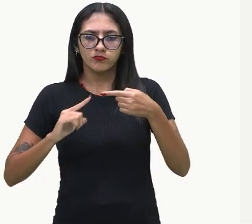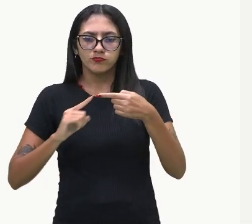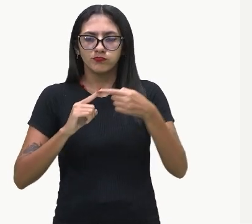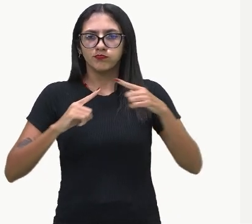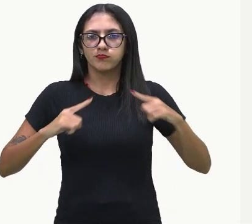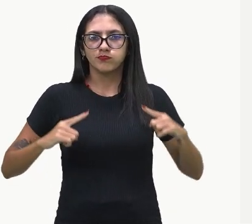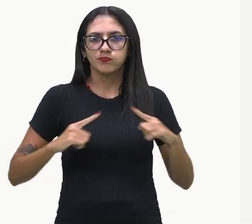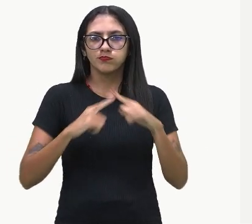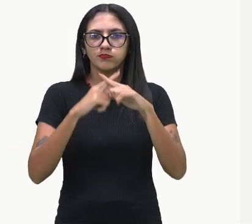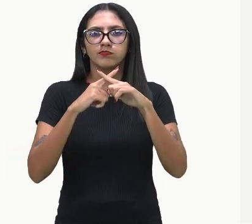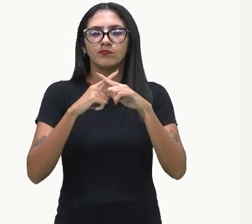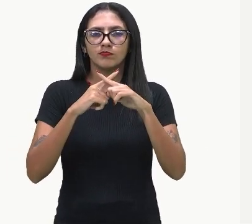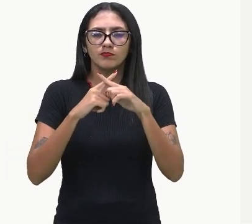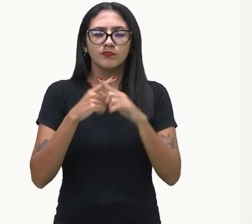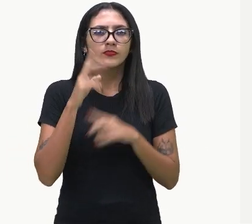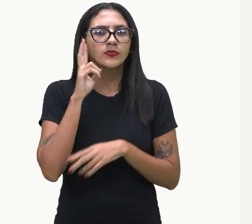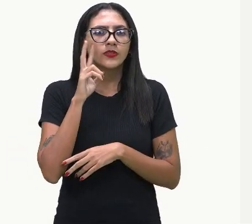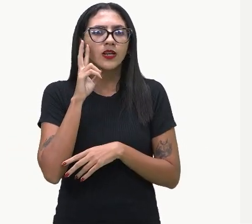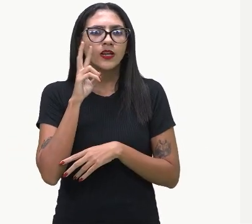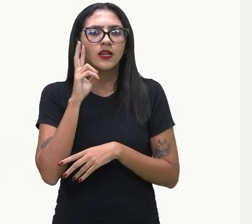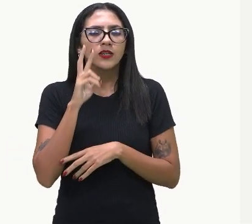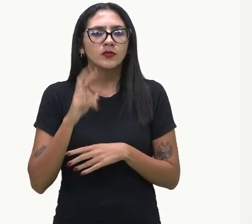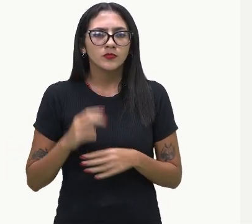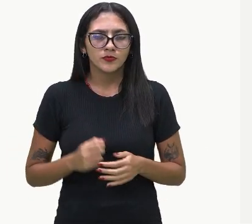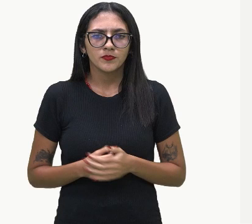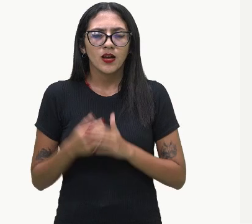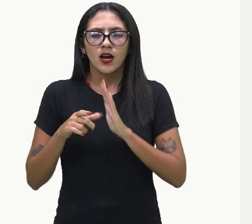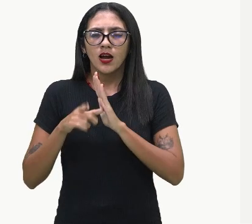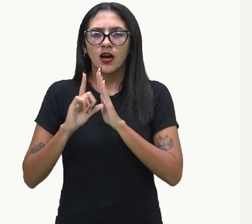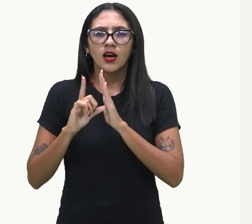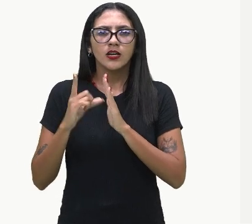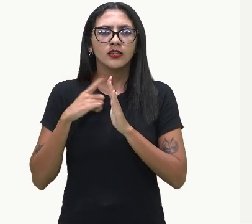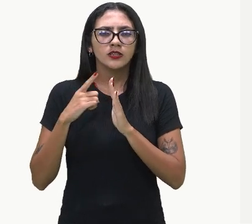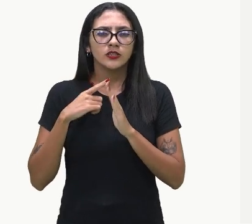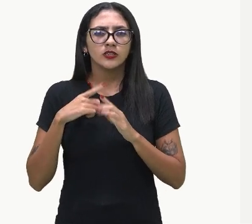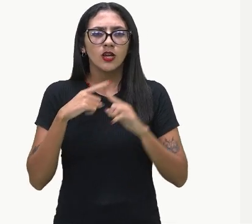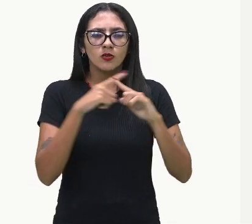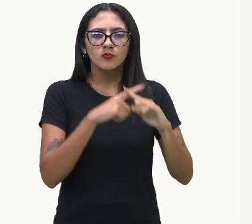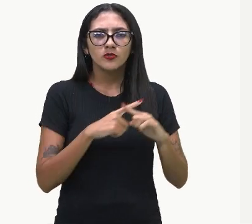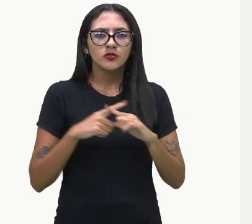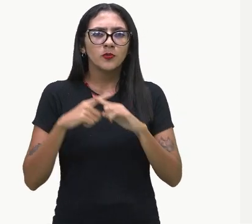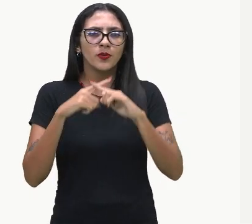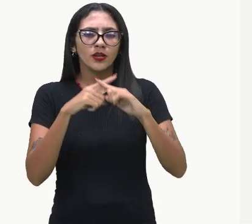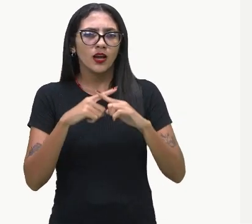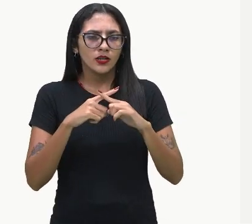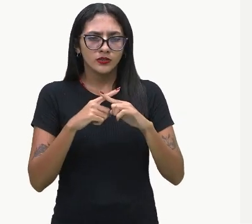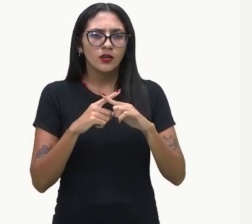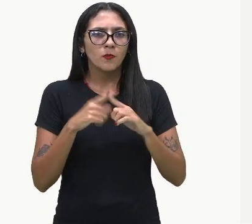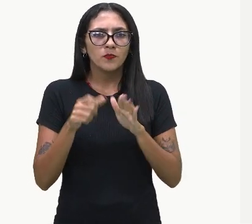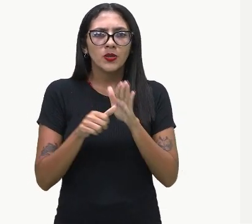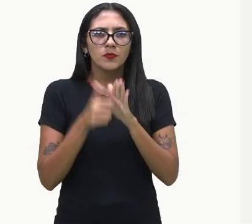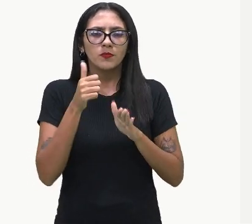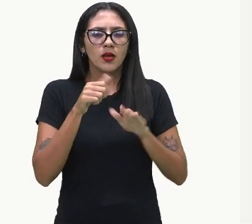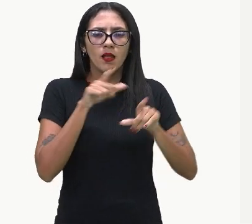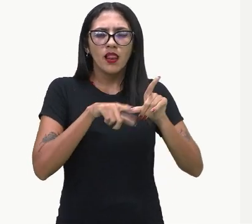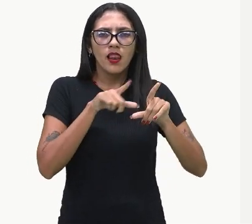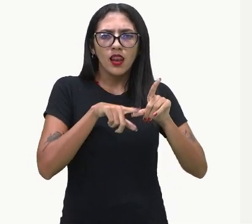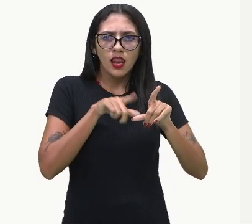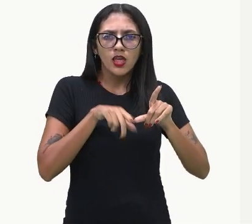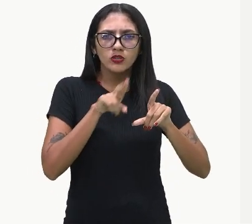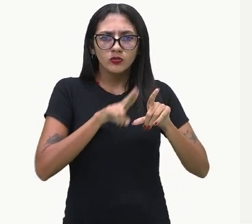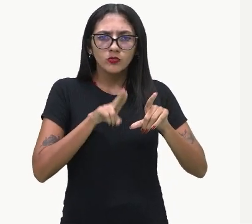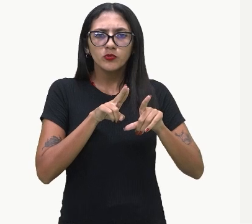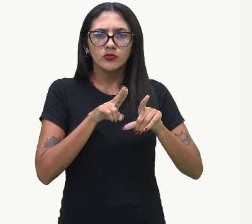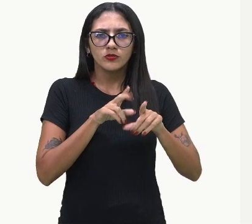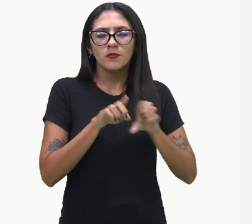x. Professor, o senhor mandou ainda agora, a gente cortar, melhor, a gente fazer a multiplicação começando pelo que tem a letra. Mas